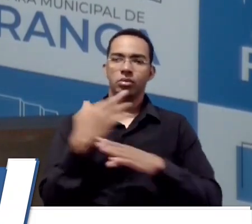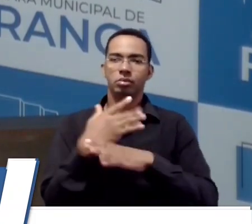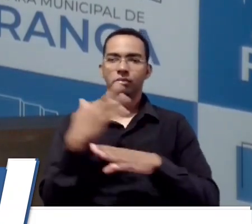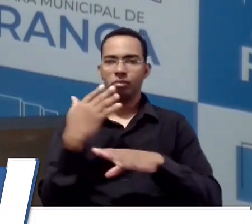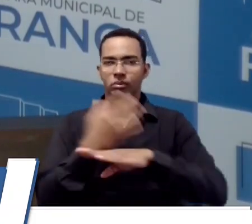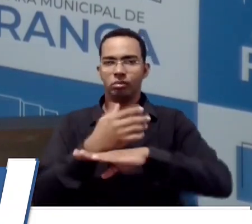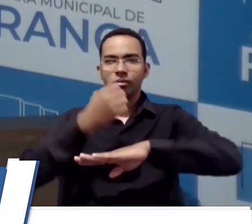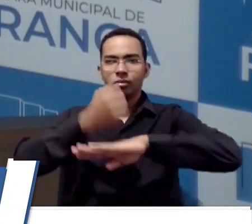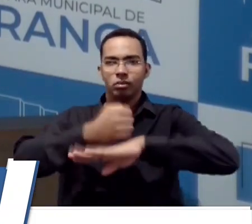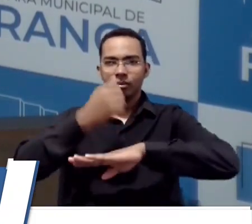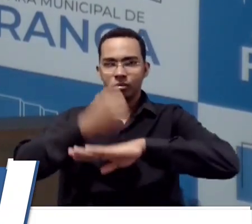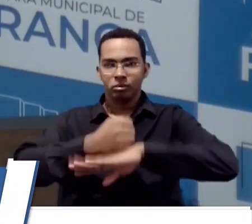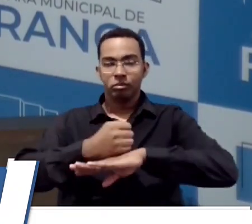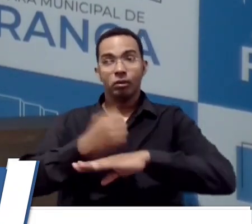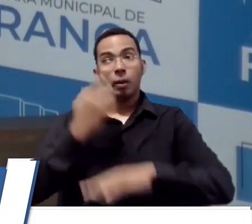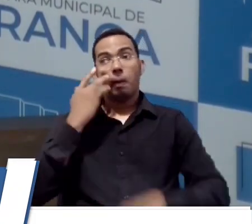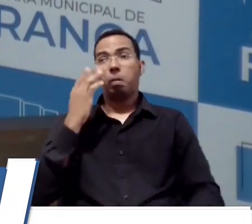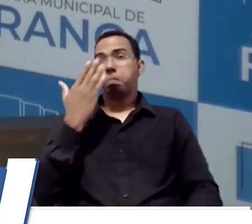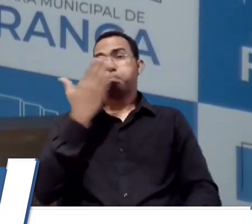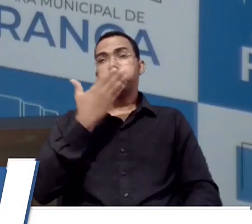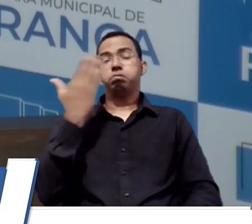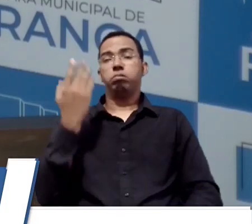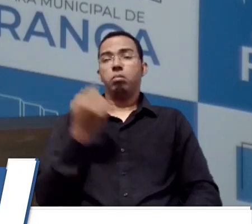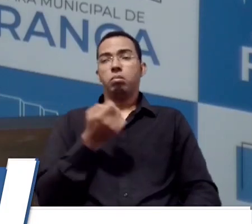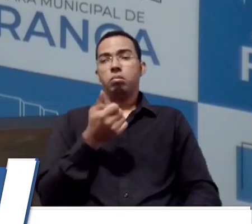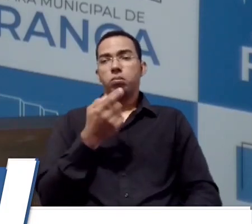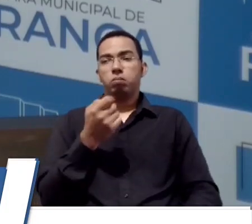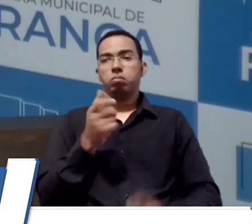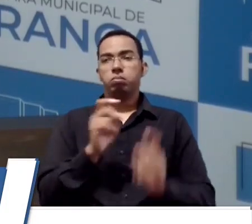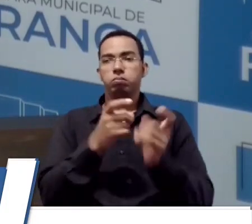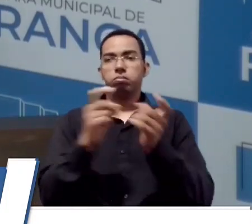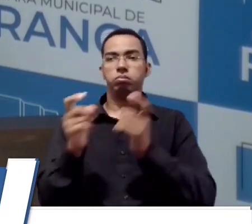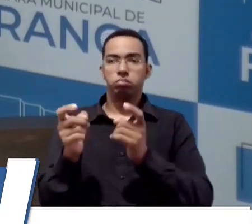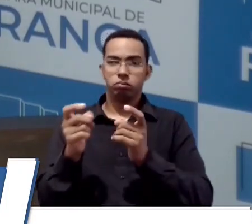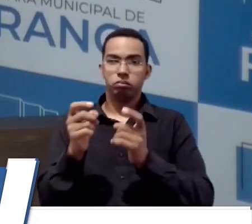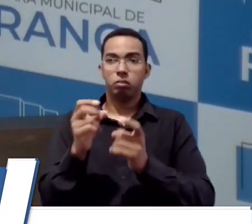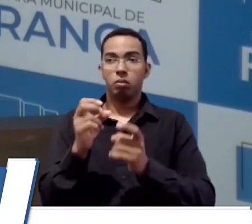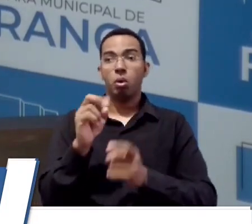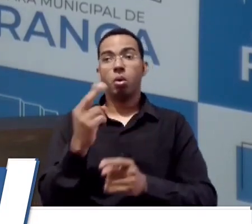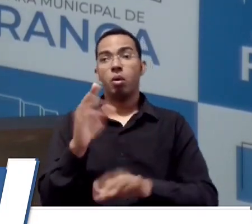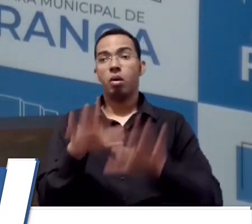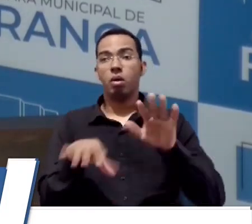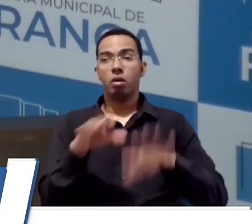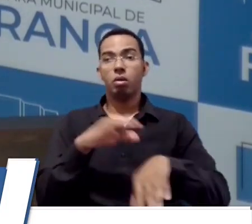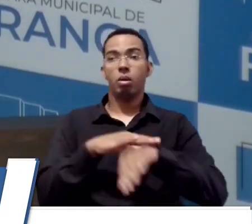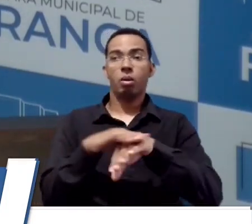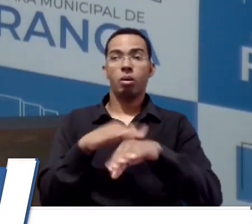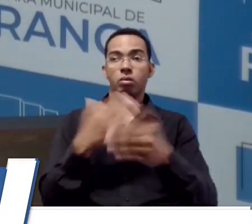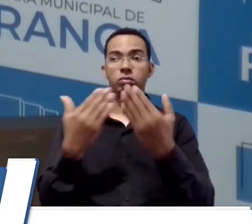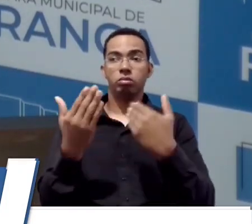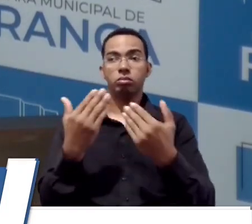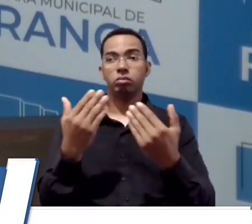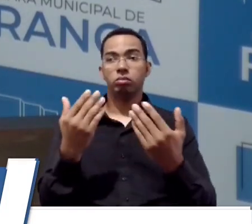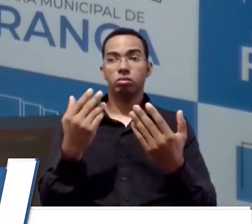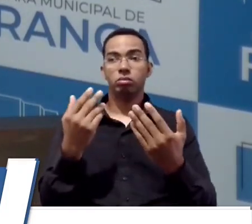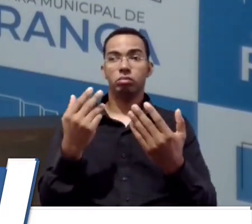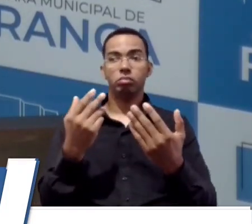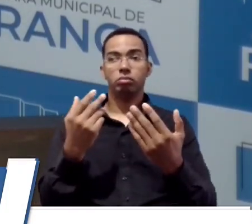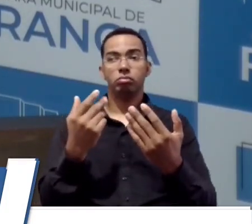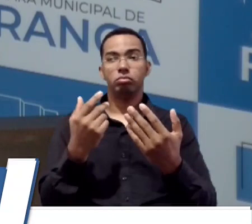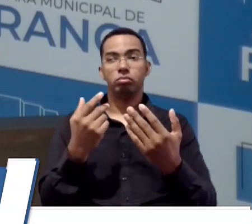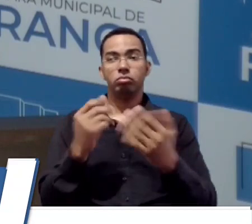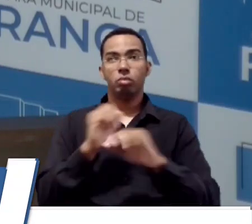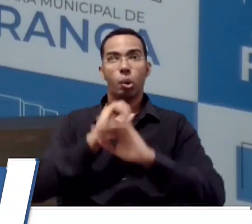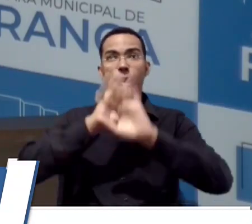e aparentemente tem sido pouco discutido ou às vezes conversado de forma não muito